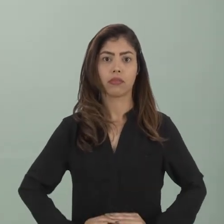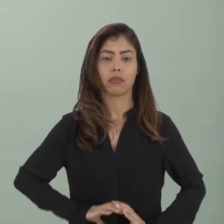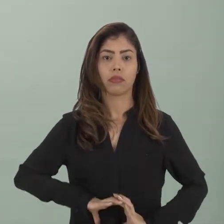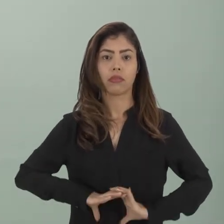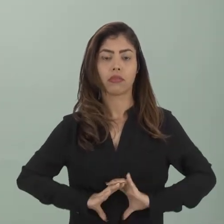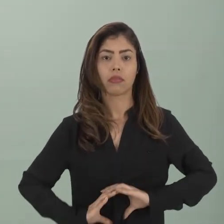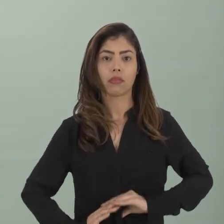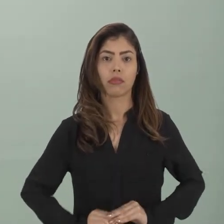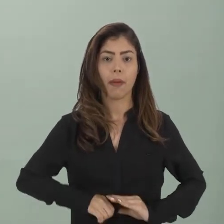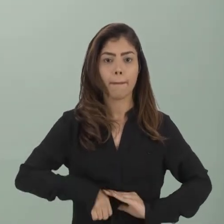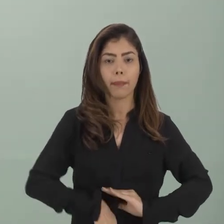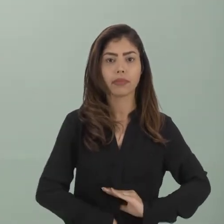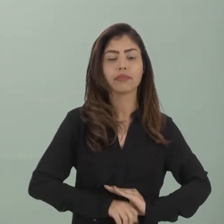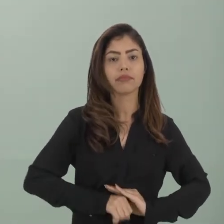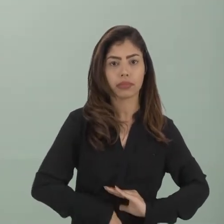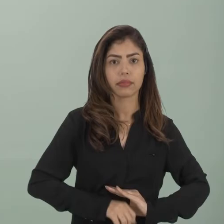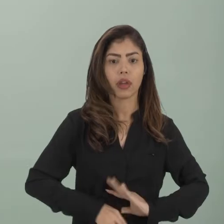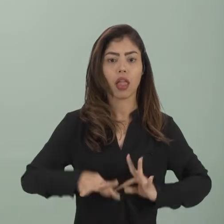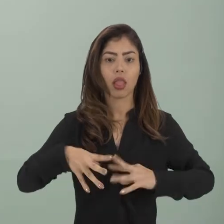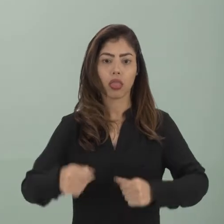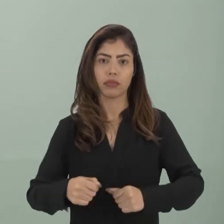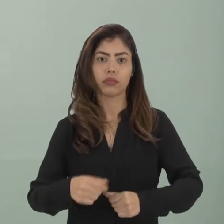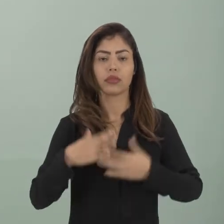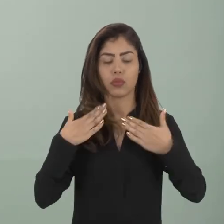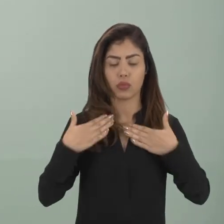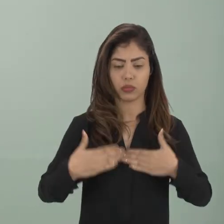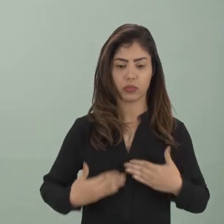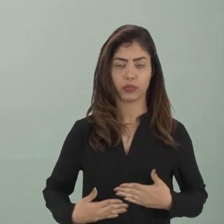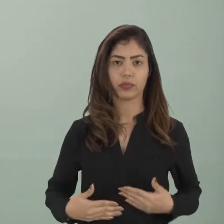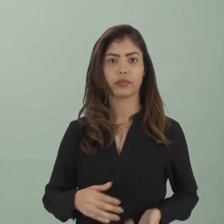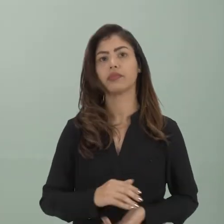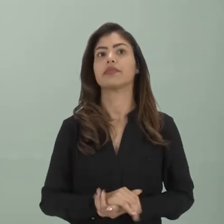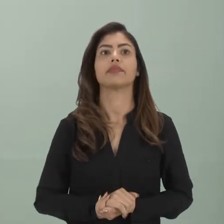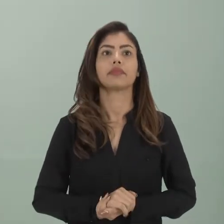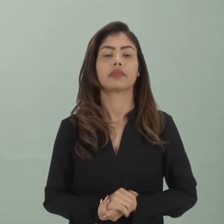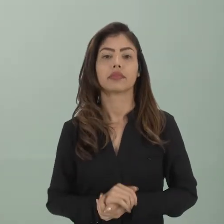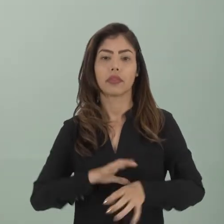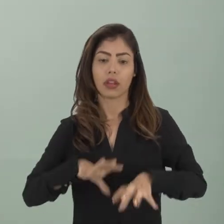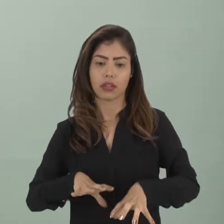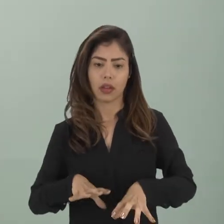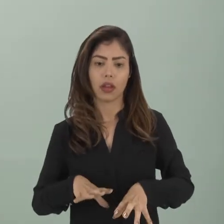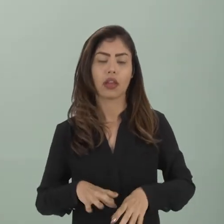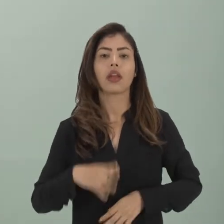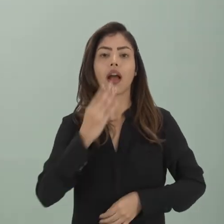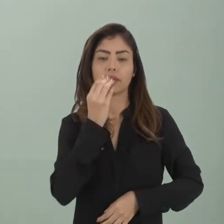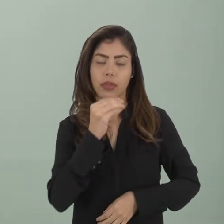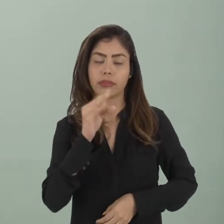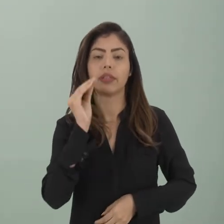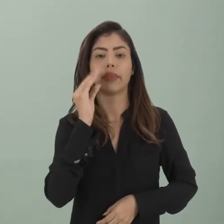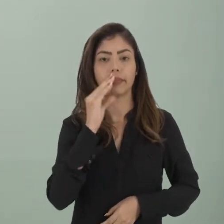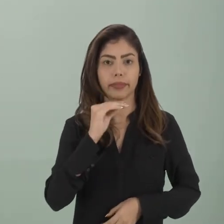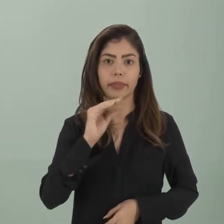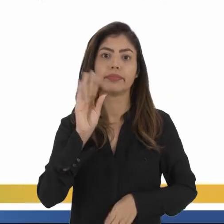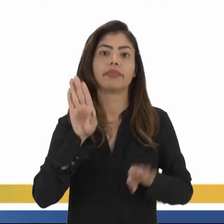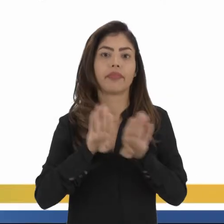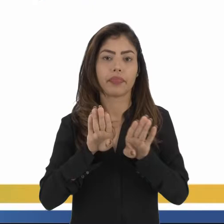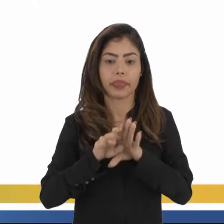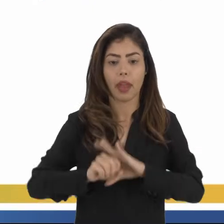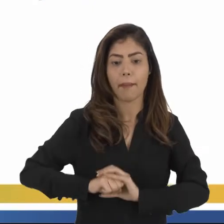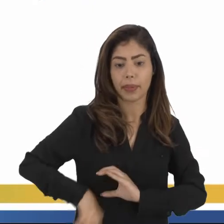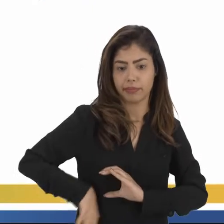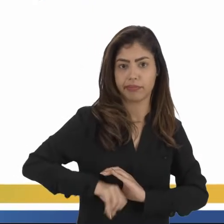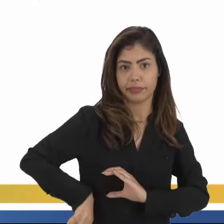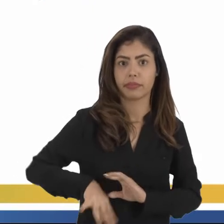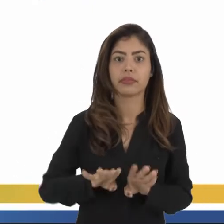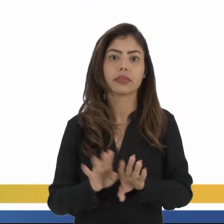para extrairmos toda a urina do nosso corpo. Assim, mastigação, deglutição,